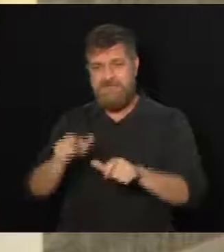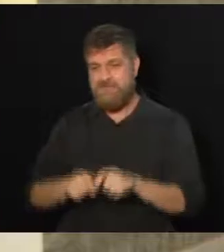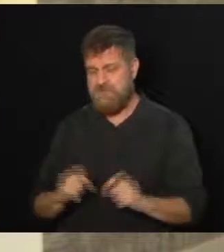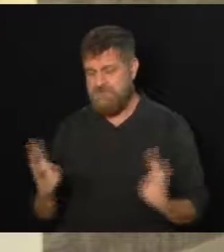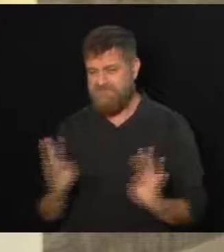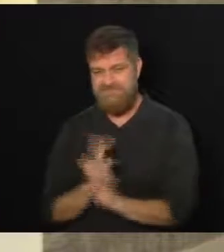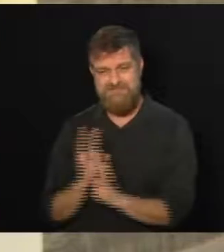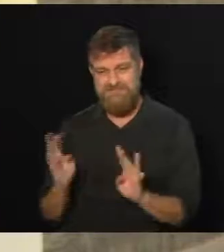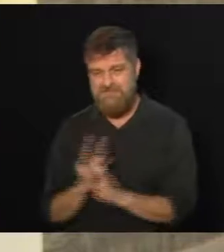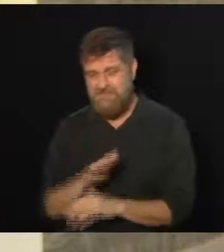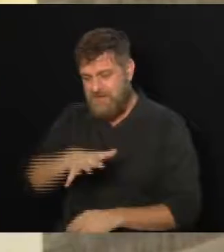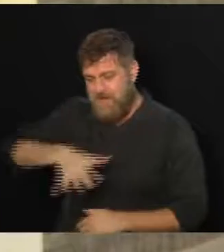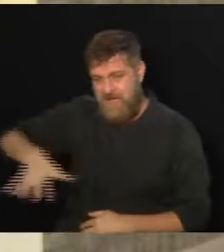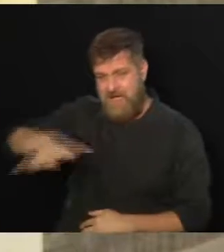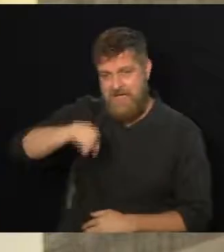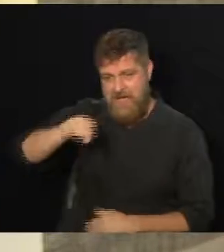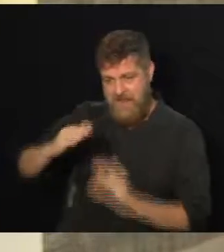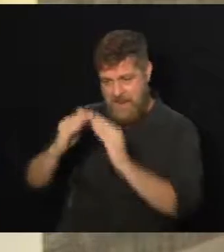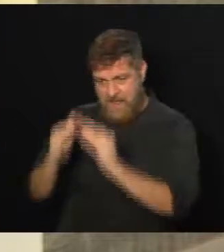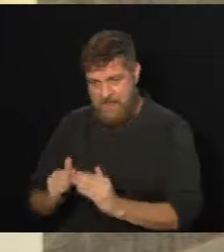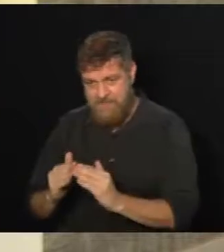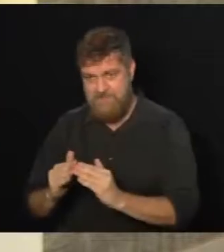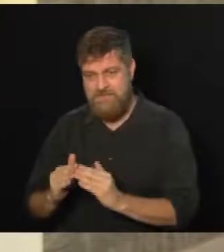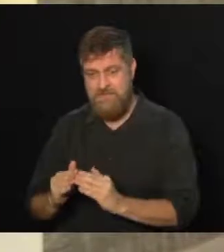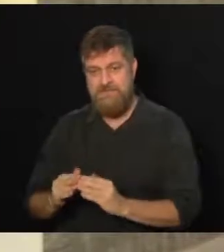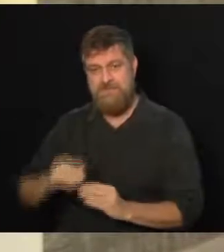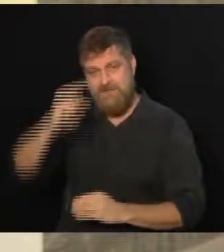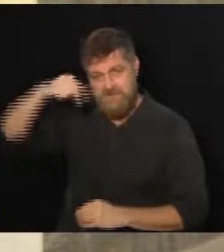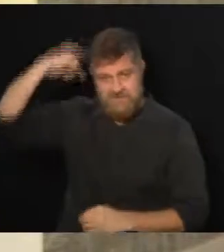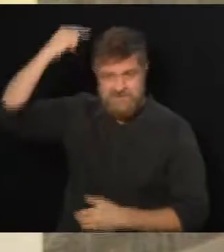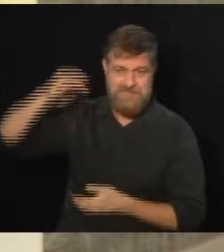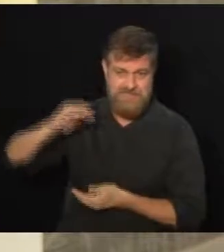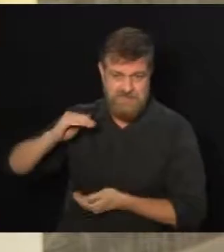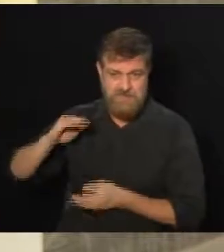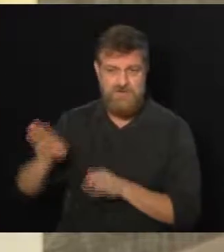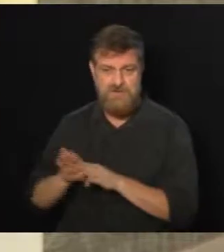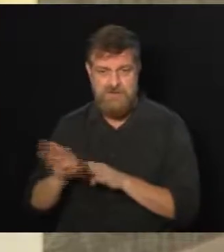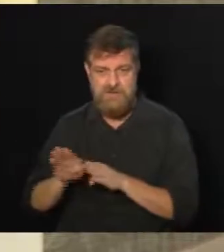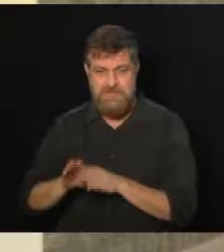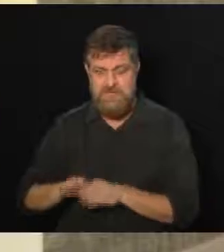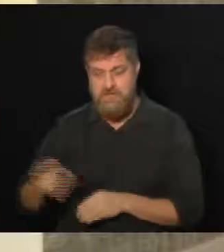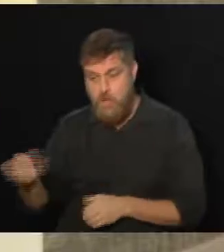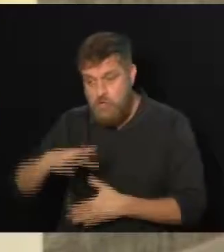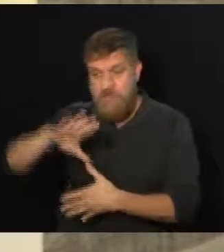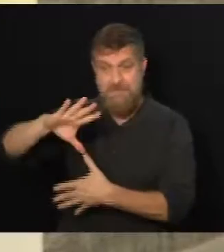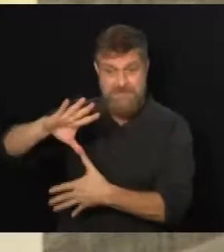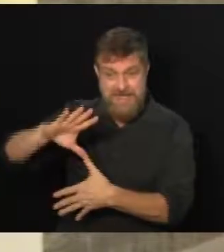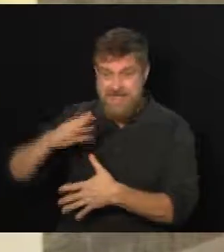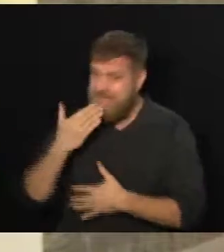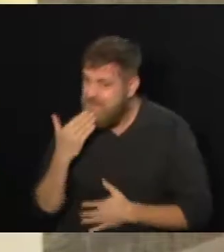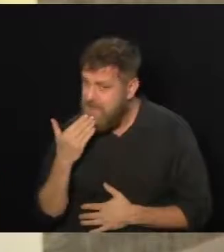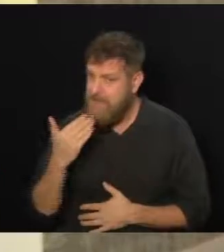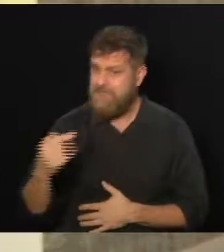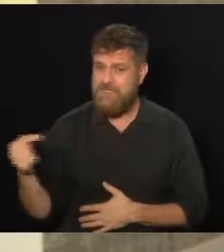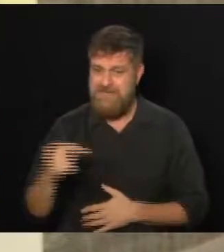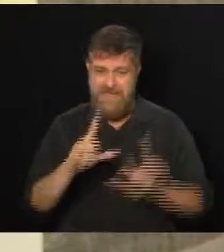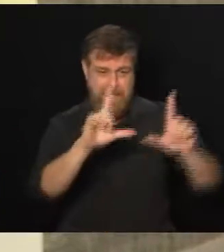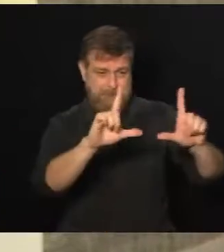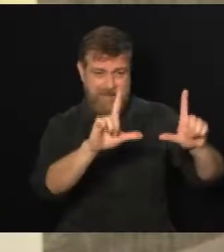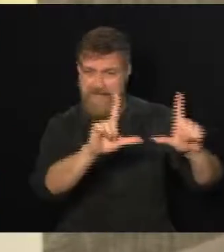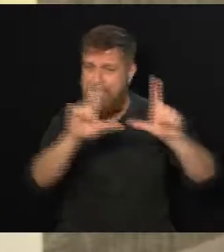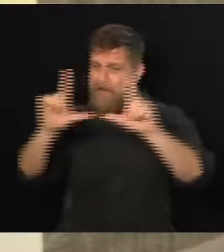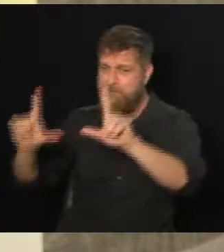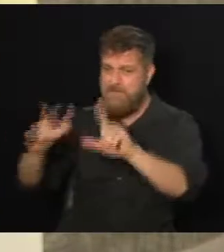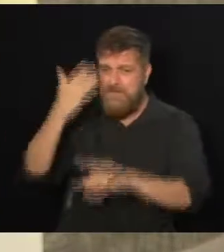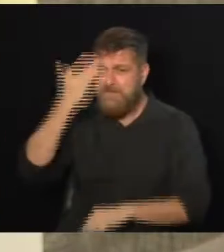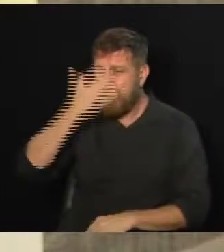tanto do Distrito Industrial, do bairro Santo Antônio, também como o bairro do Jardim Nova América, têm solicitado essa mudança. O